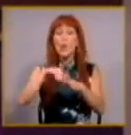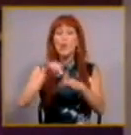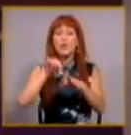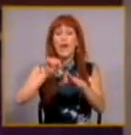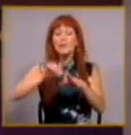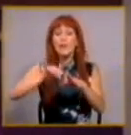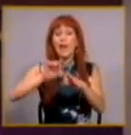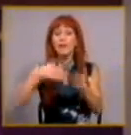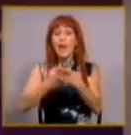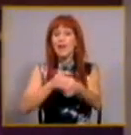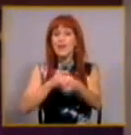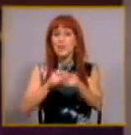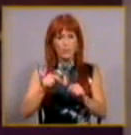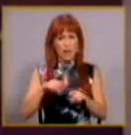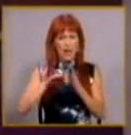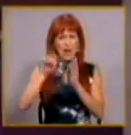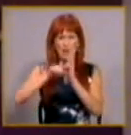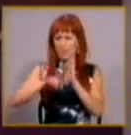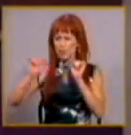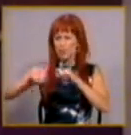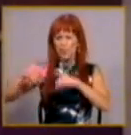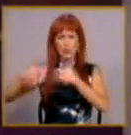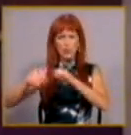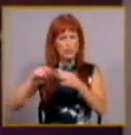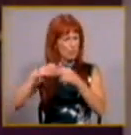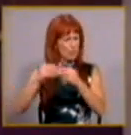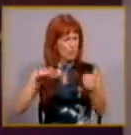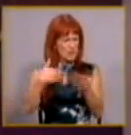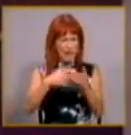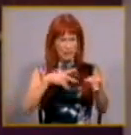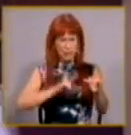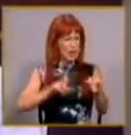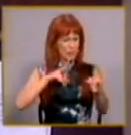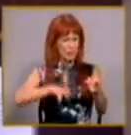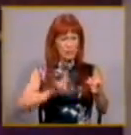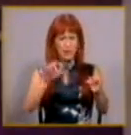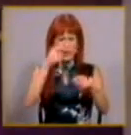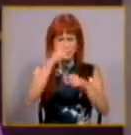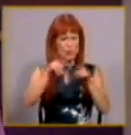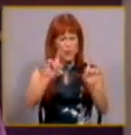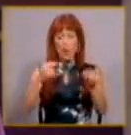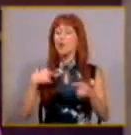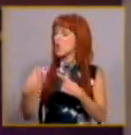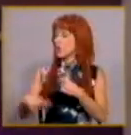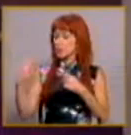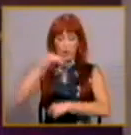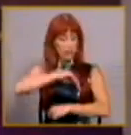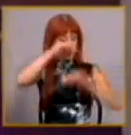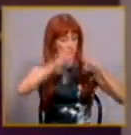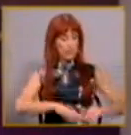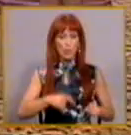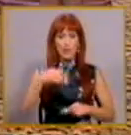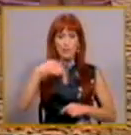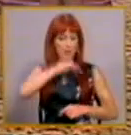que é que elas implicam, porque este pacto de agressão nunca foi para resolver os problemas dos portugueses nem do país. O que é que nós temos tido? Corte nos salários, corte